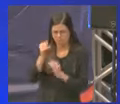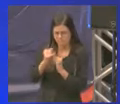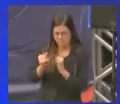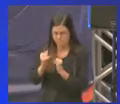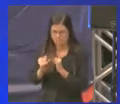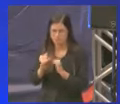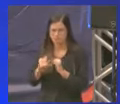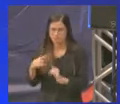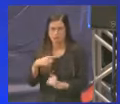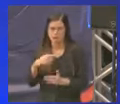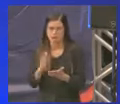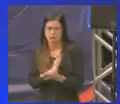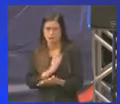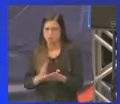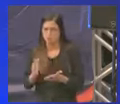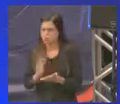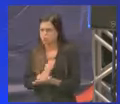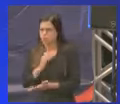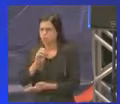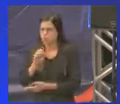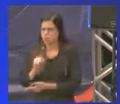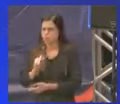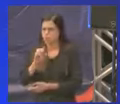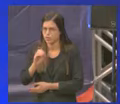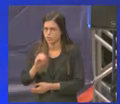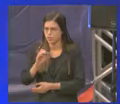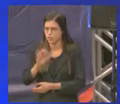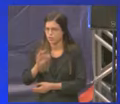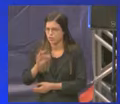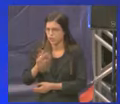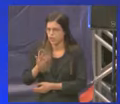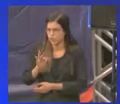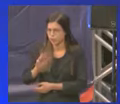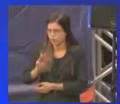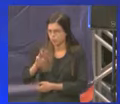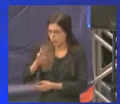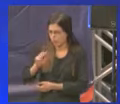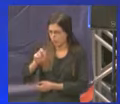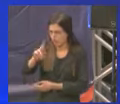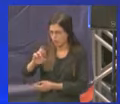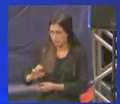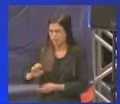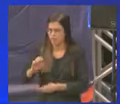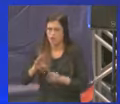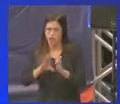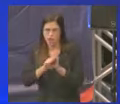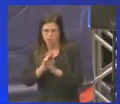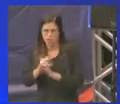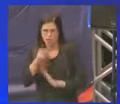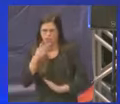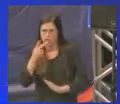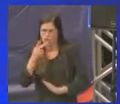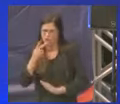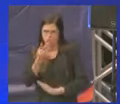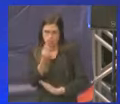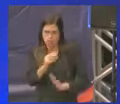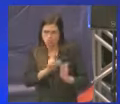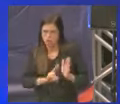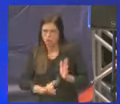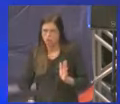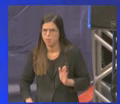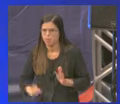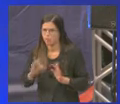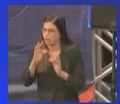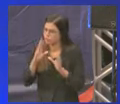algum software. A Microsoft diz que é o Copilot, né? A Google diz que é o Gemini e assim vão todas elas